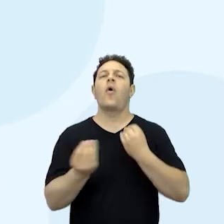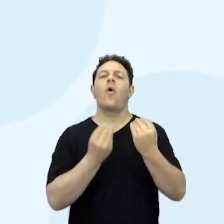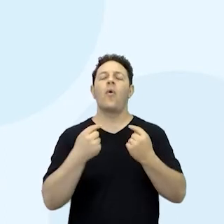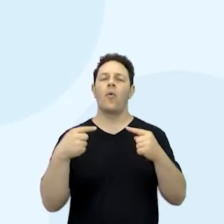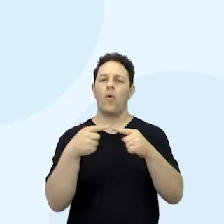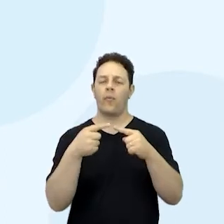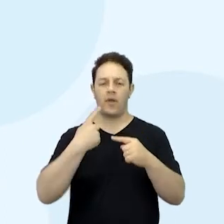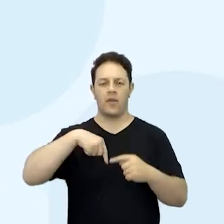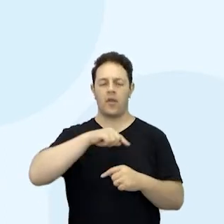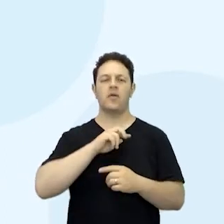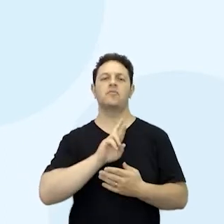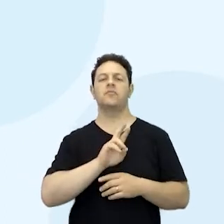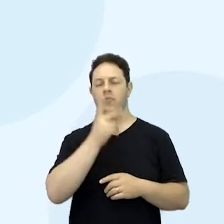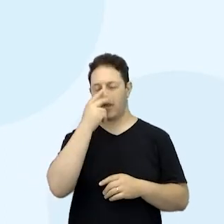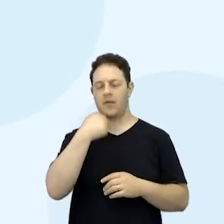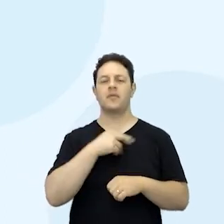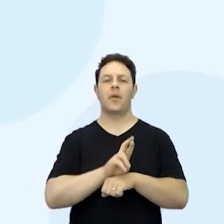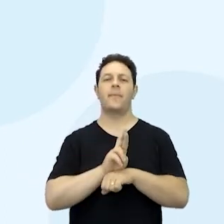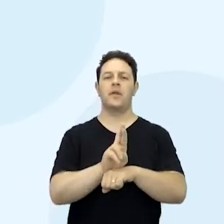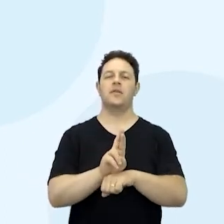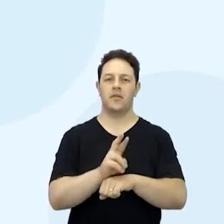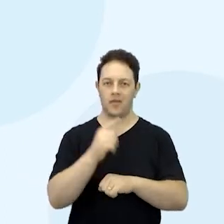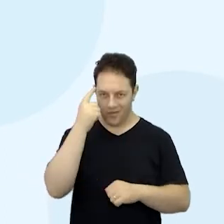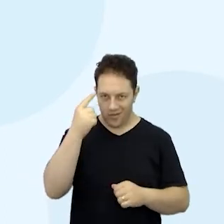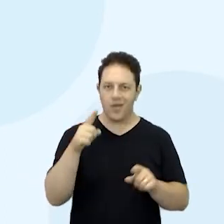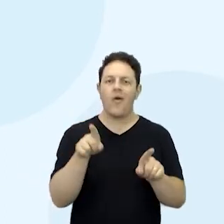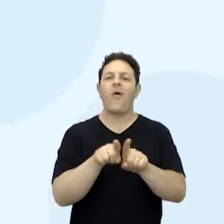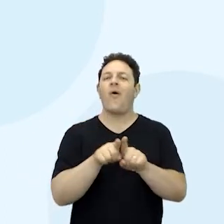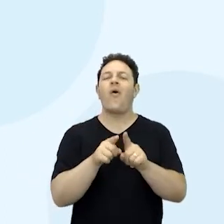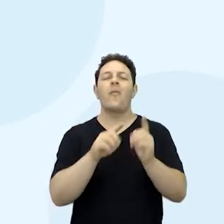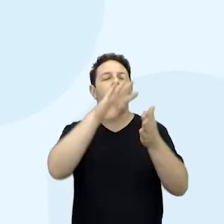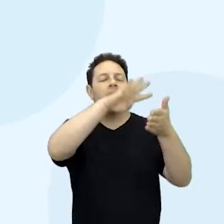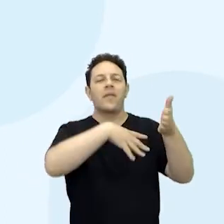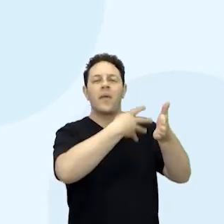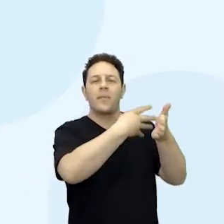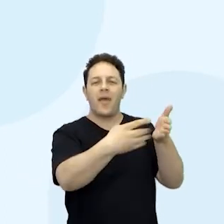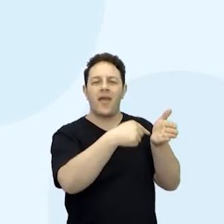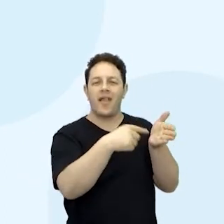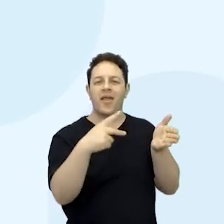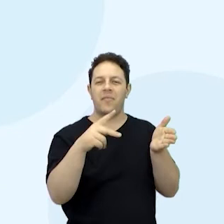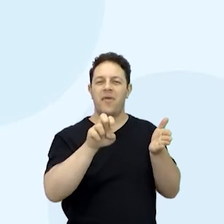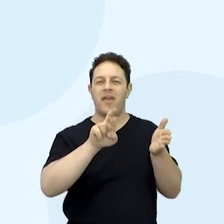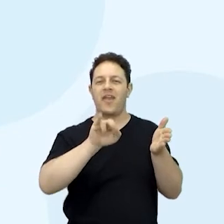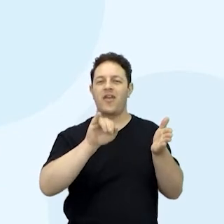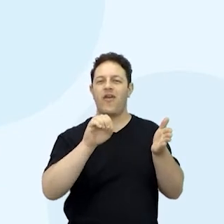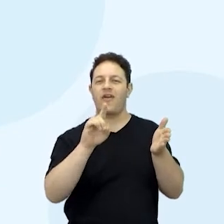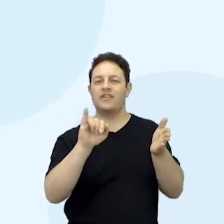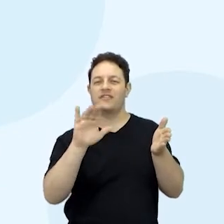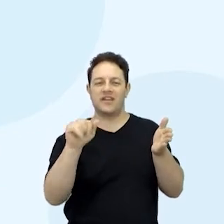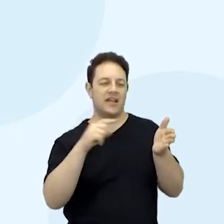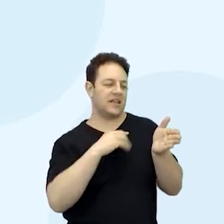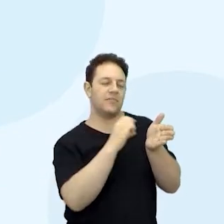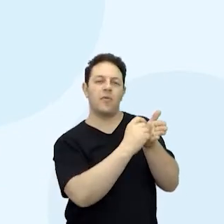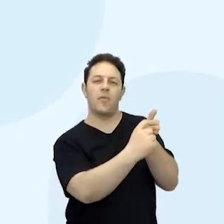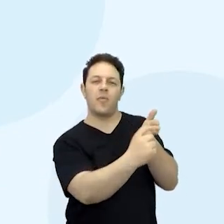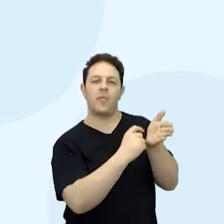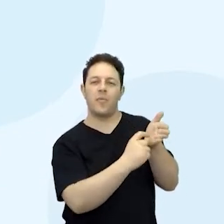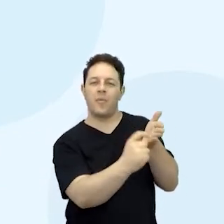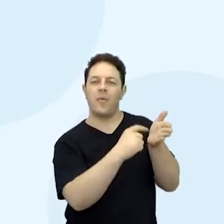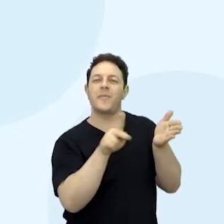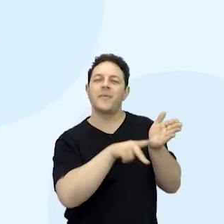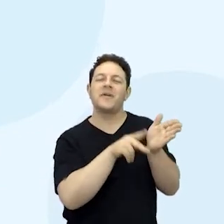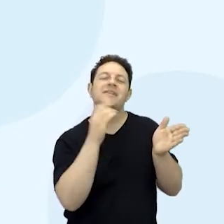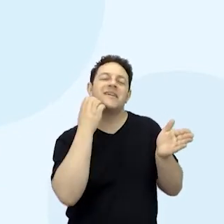representá-los como que eles estavam dispostos na tabela periódica e também a gente viu a respeito de um